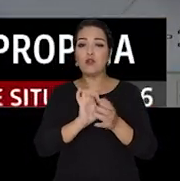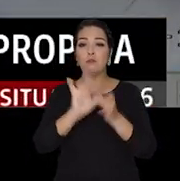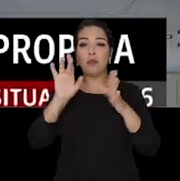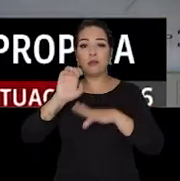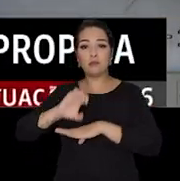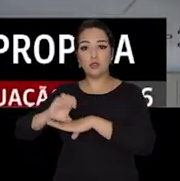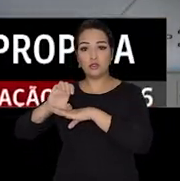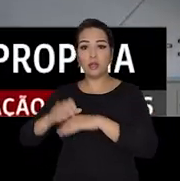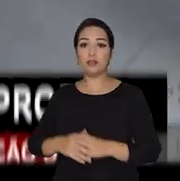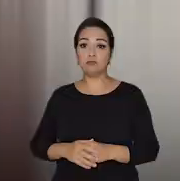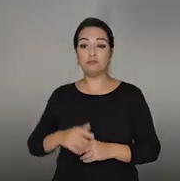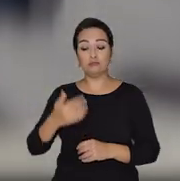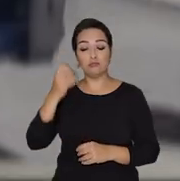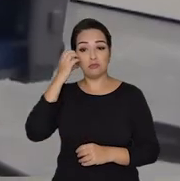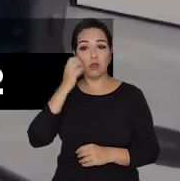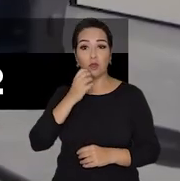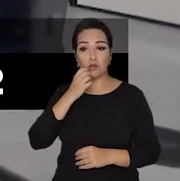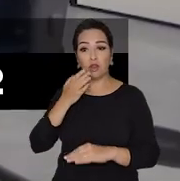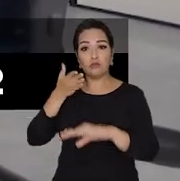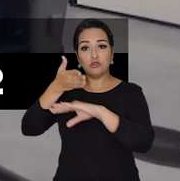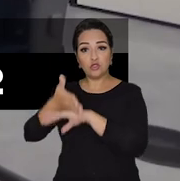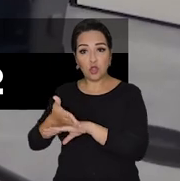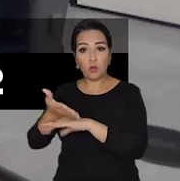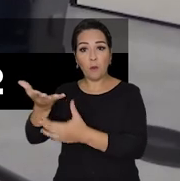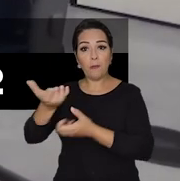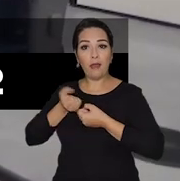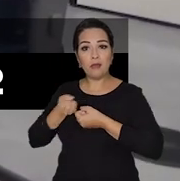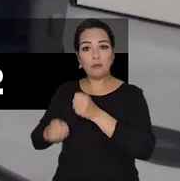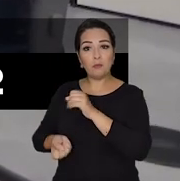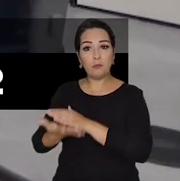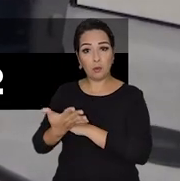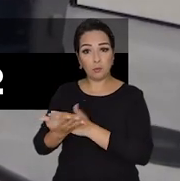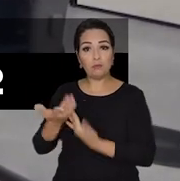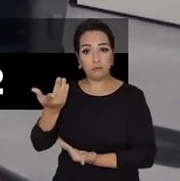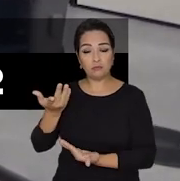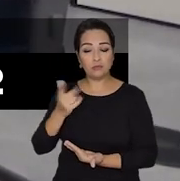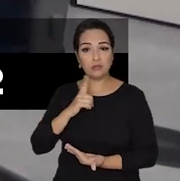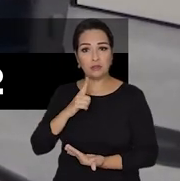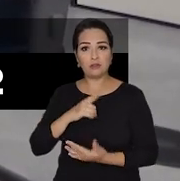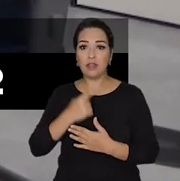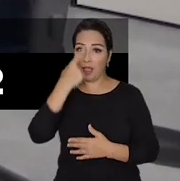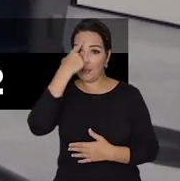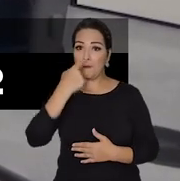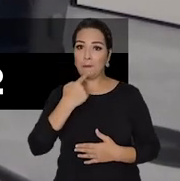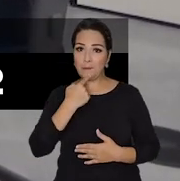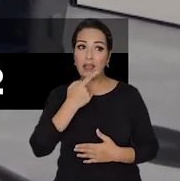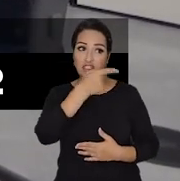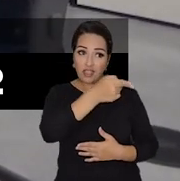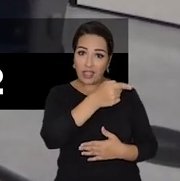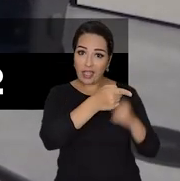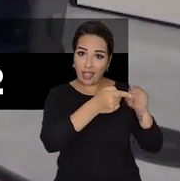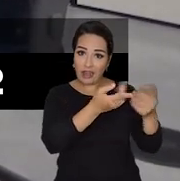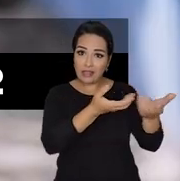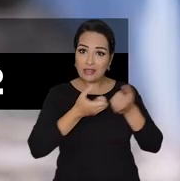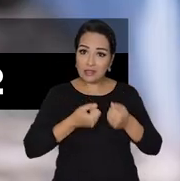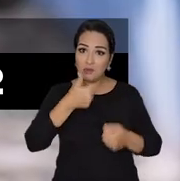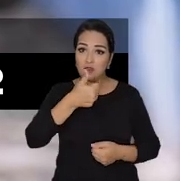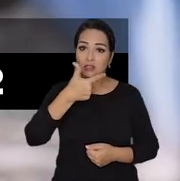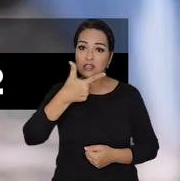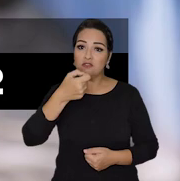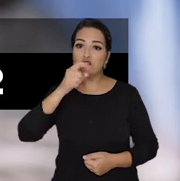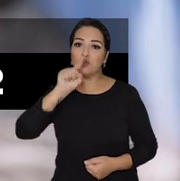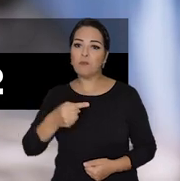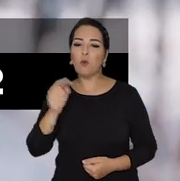café com um amigo. Então, aquela imagem foi exatamente o Cláudio na véspera indo lá para poder pegar o